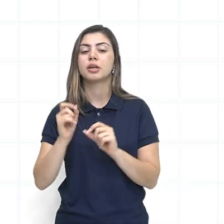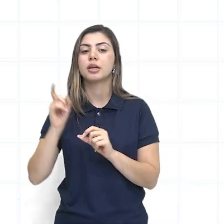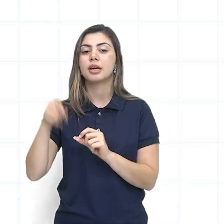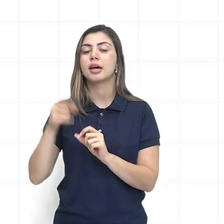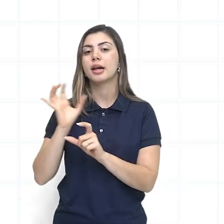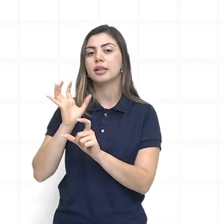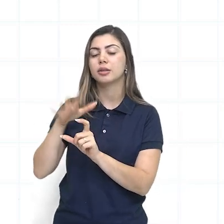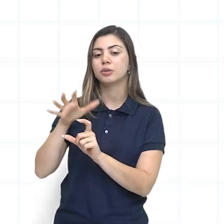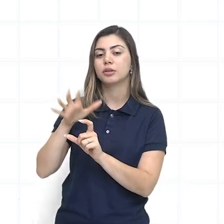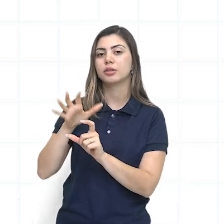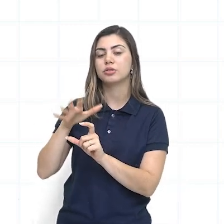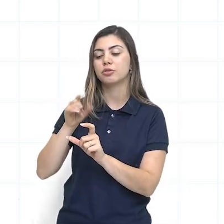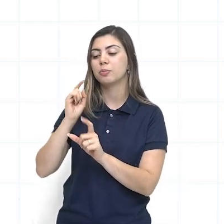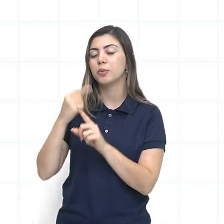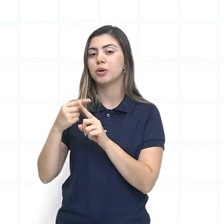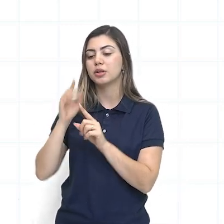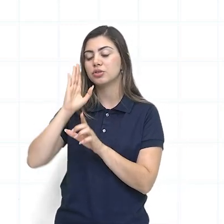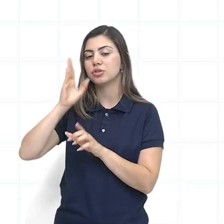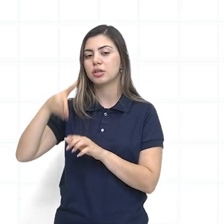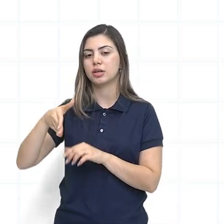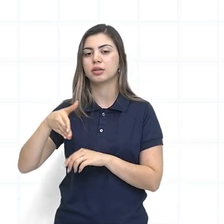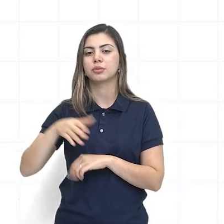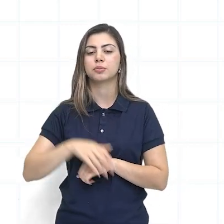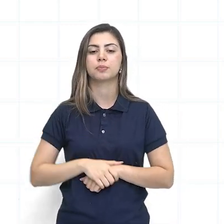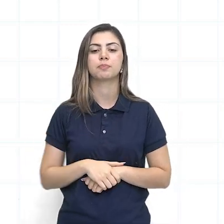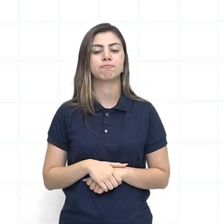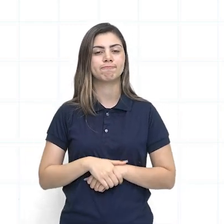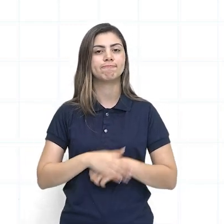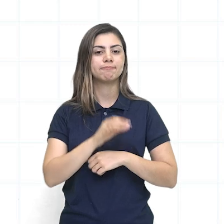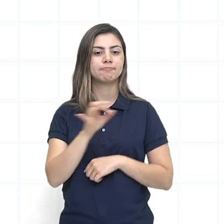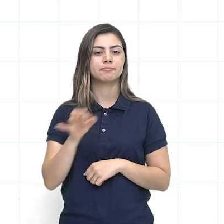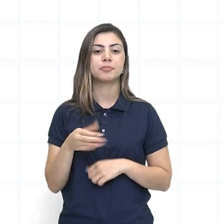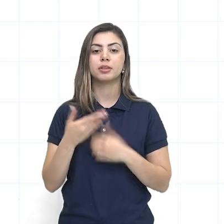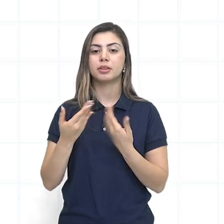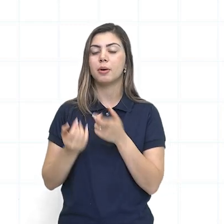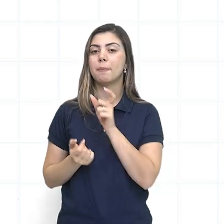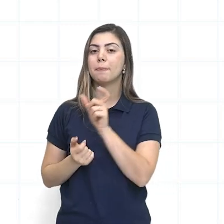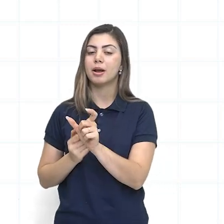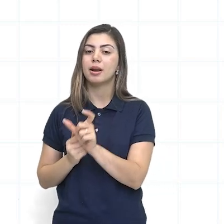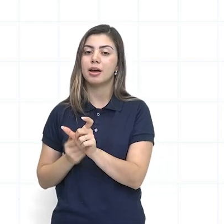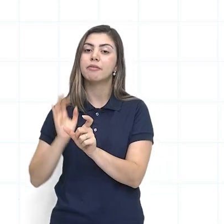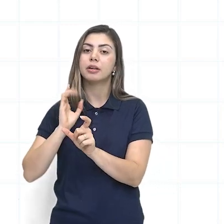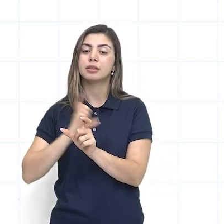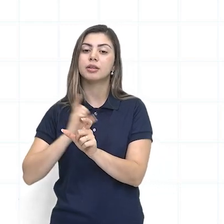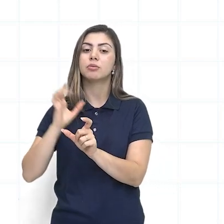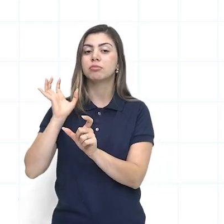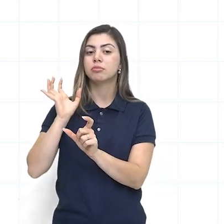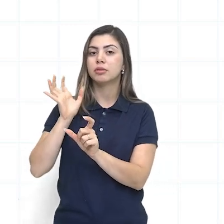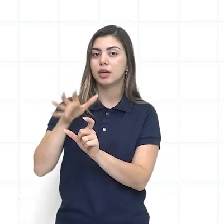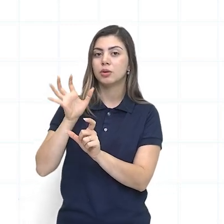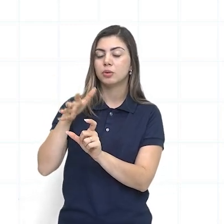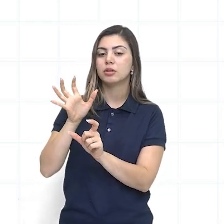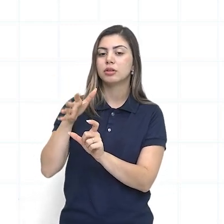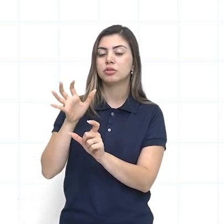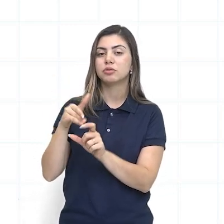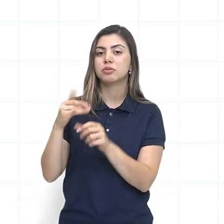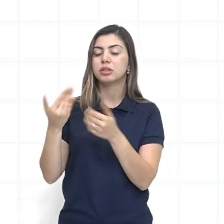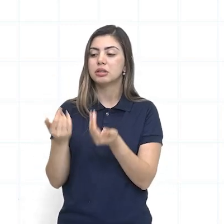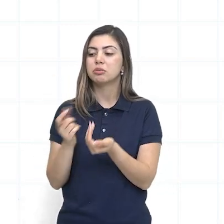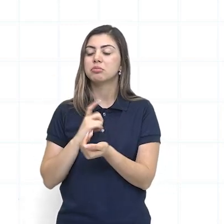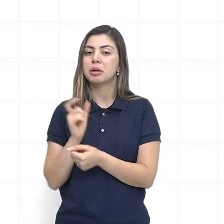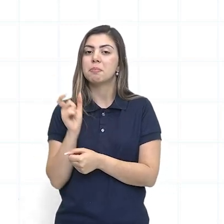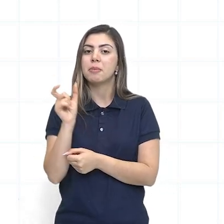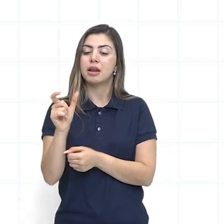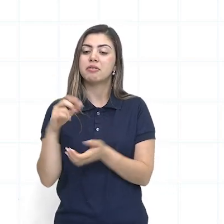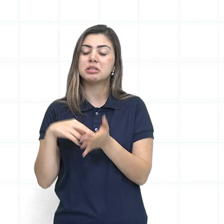palavra é utilizada de modo objetivo, no sentido denotativo. Diz-se o que se quer